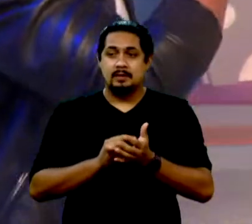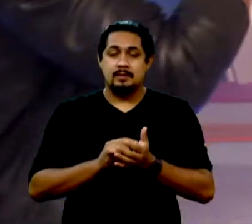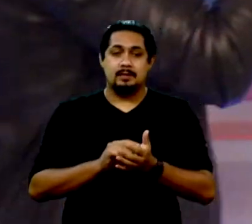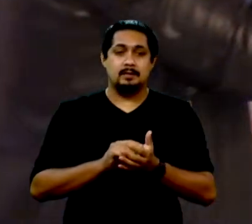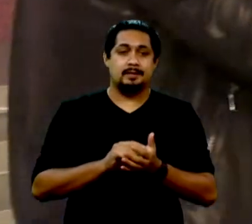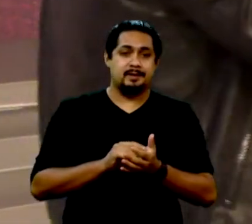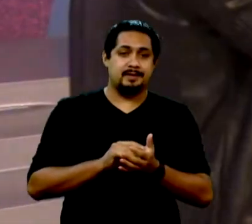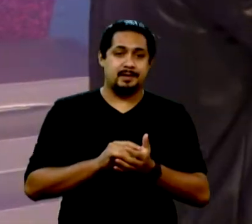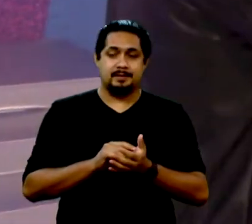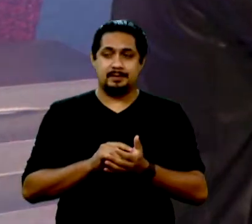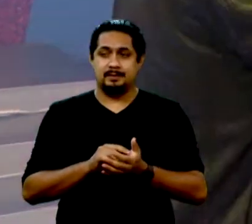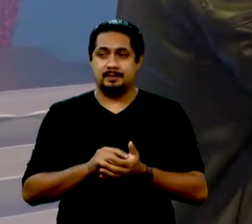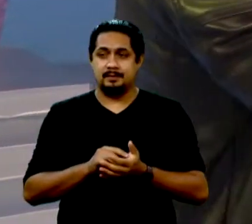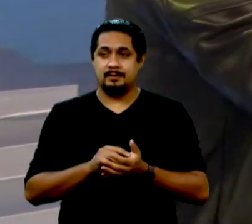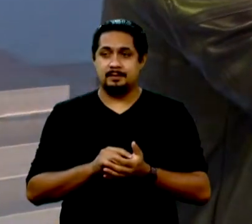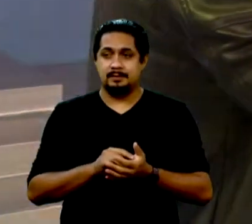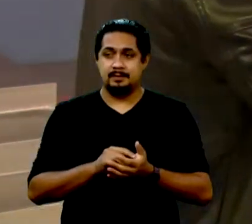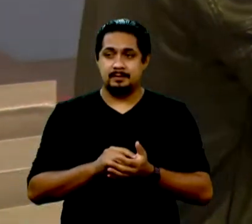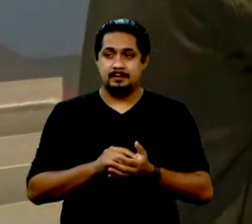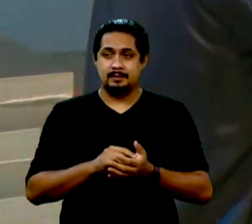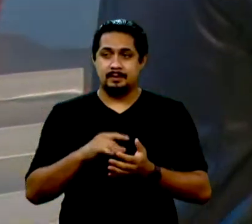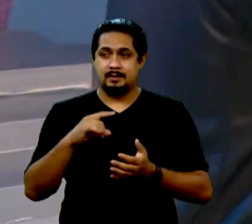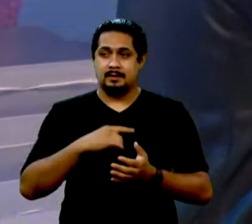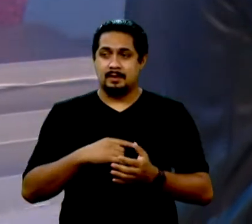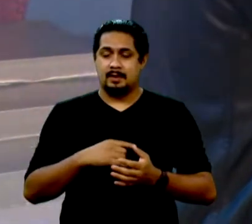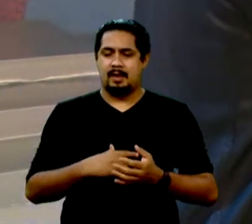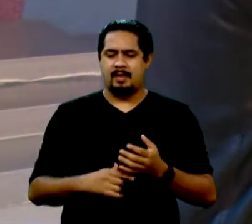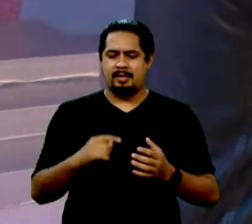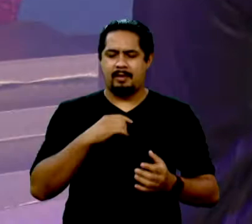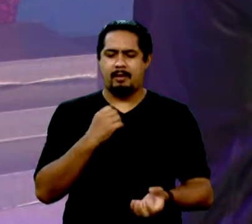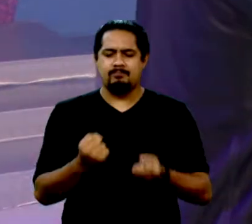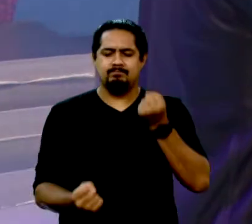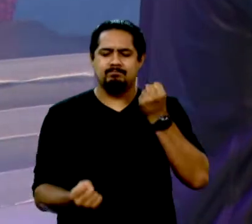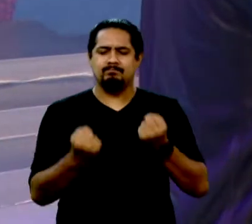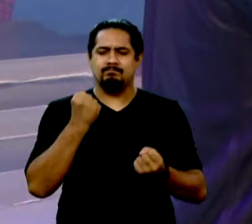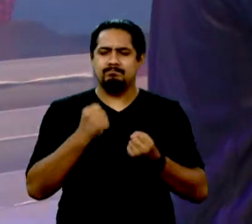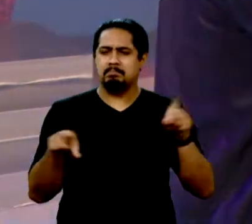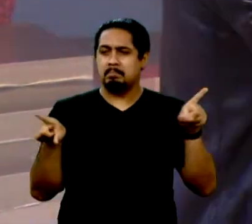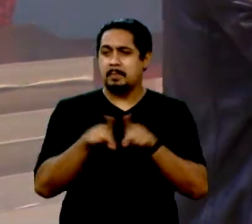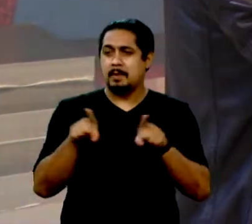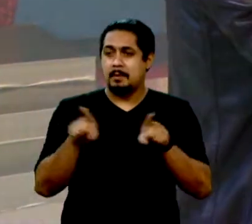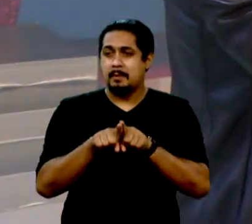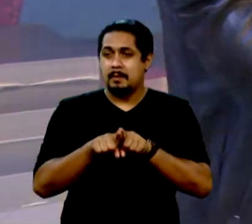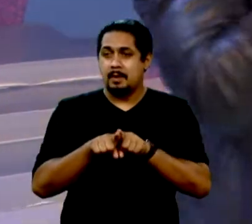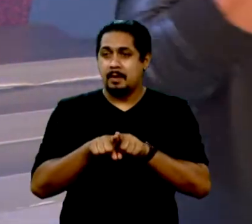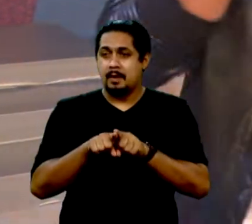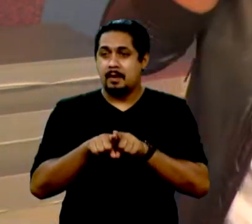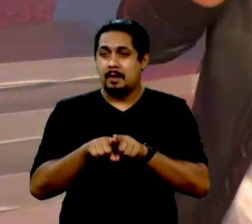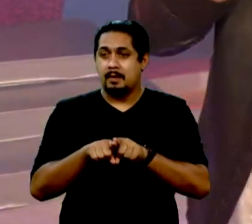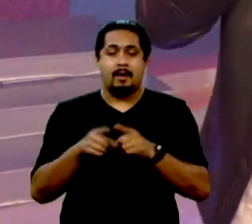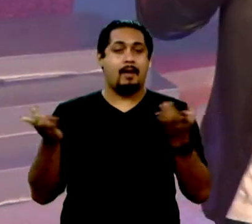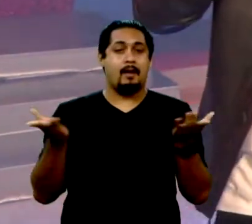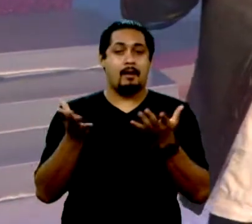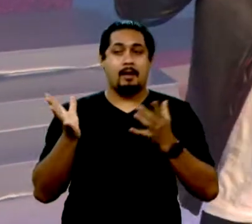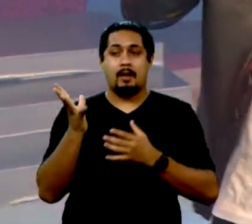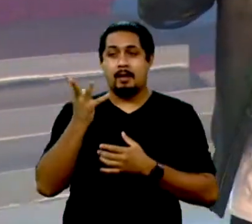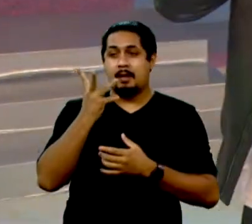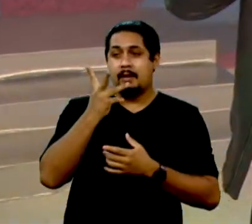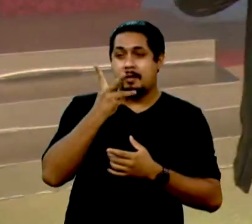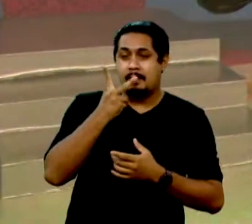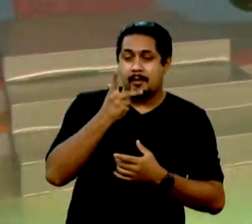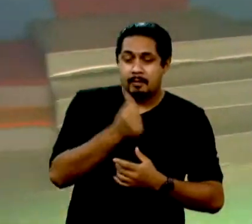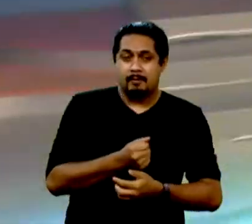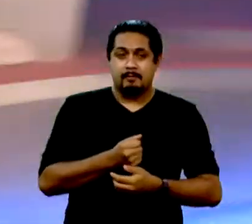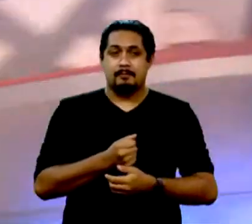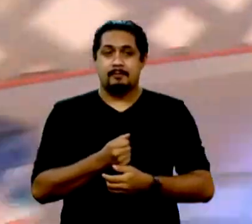dentro. Tá bonito. Faz atividade física todo dia. Como é que é? Assim, a rotina. O Michael Ellis tá muito bonito, viu? Tá? Mas ele tá lindo. Obrigado, sempre foi bonito, mas